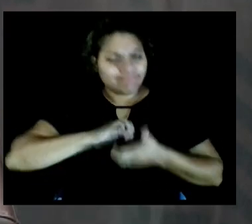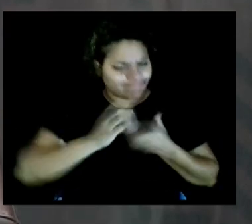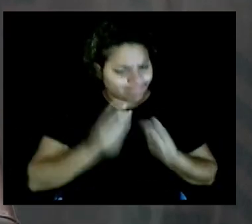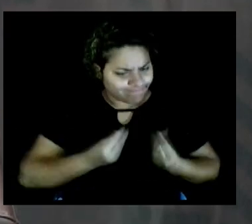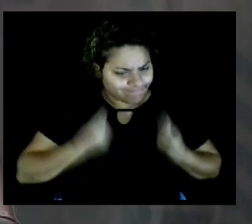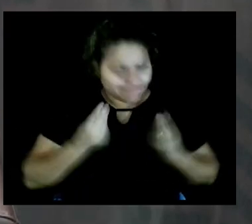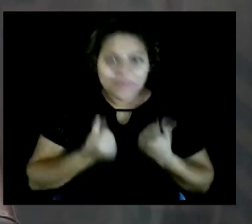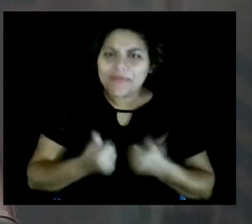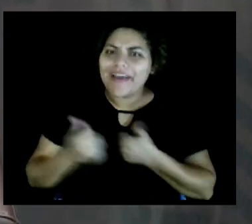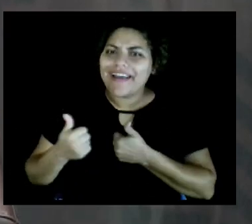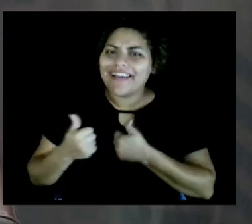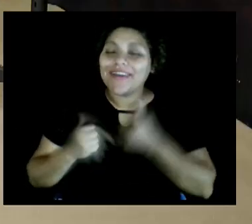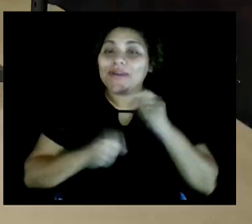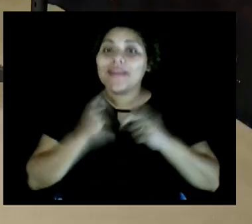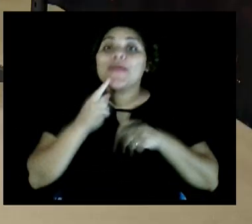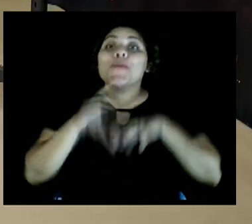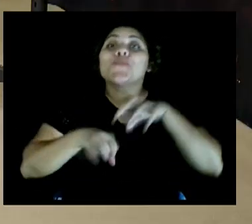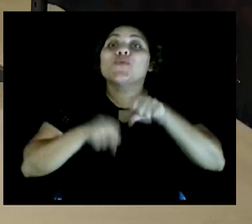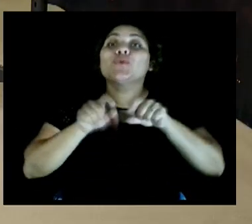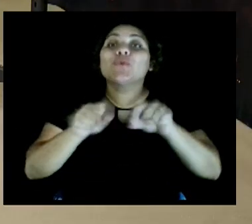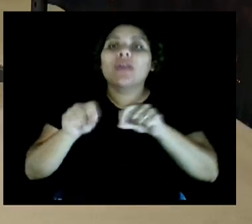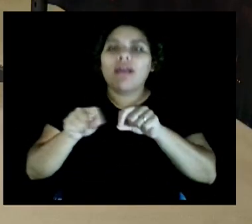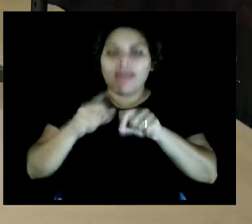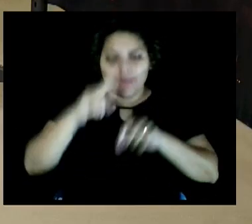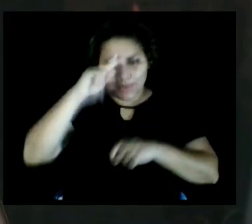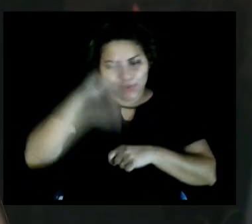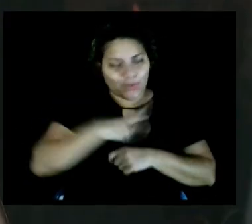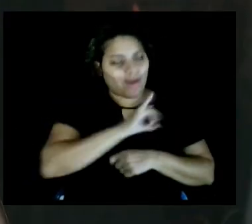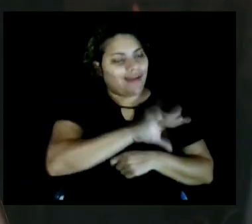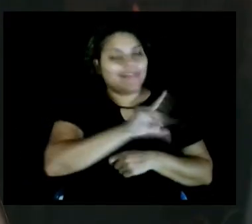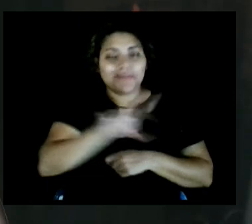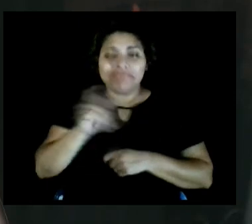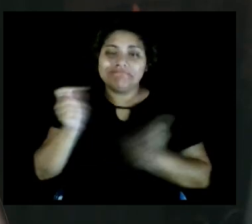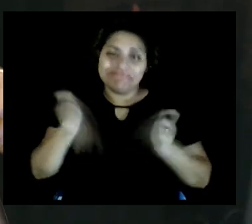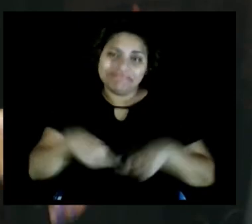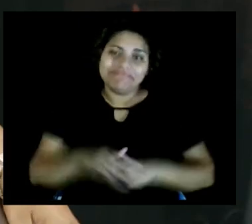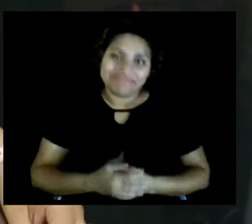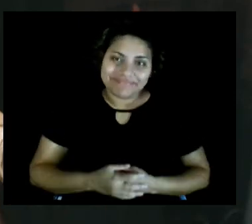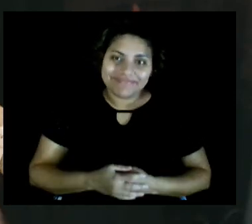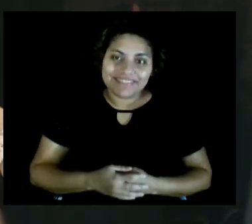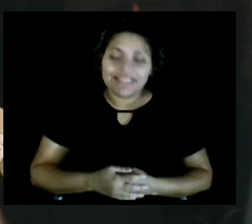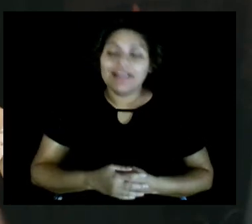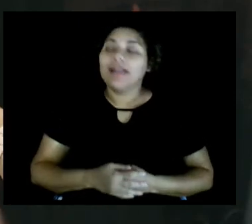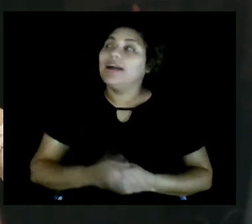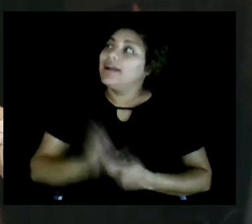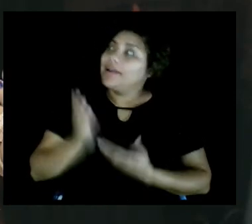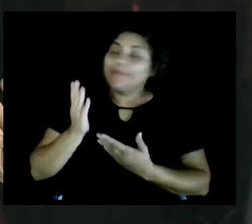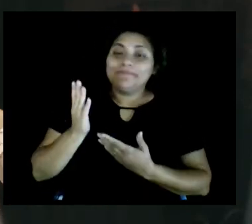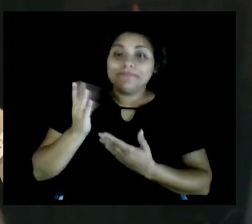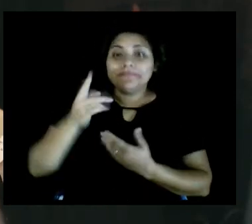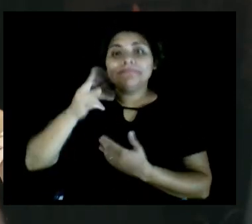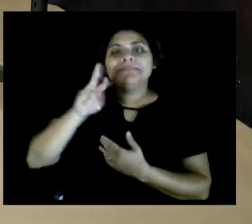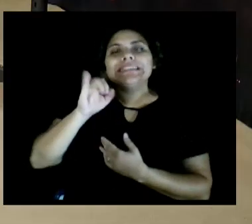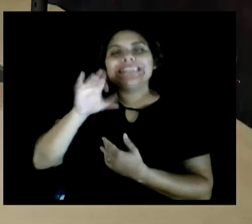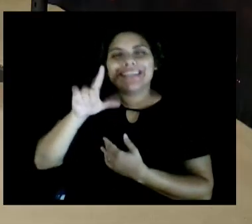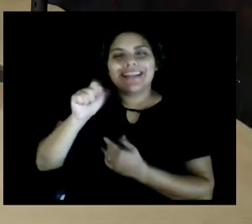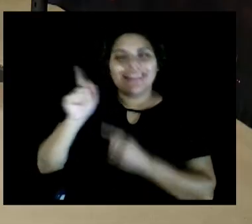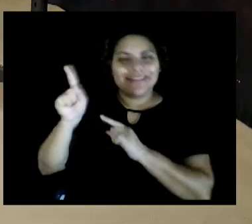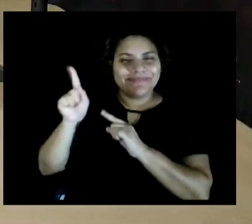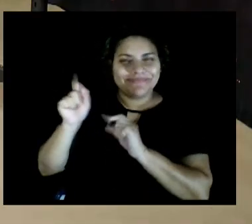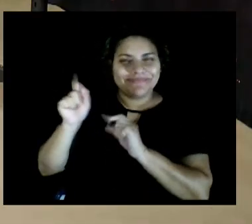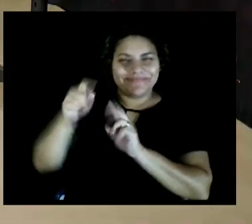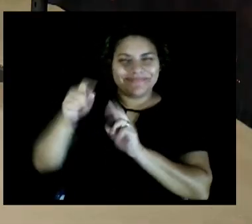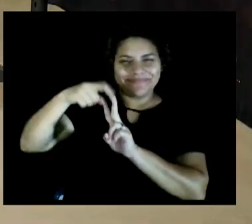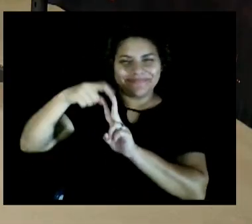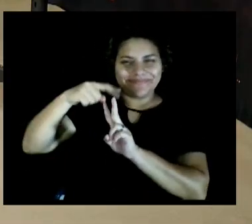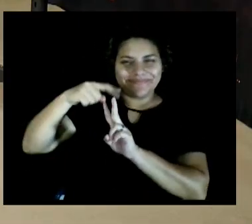se direciona individualmente. Muito bem. Doutora Priscila, o que explica, né? Como que a